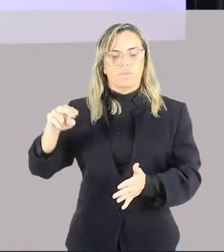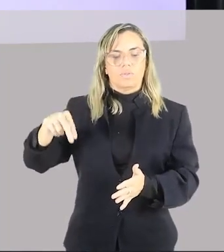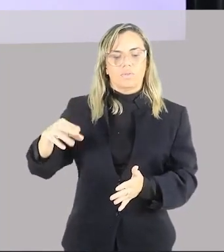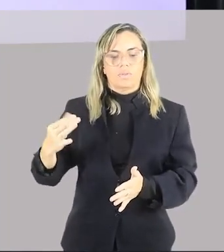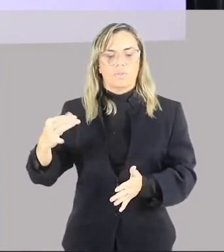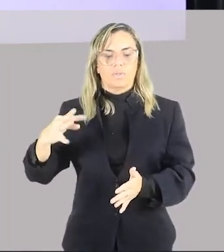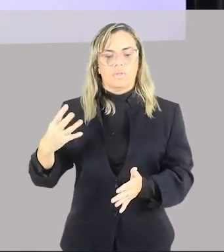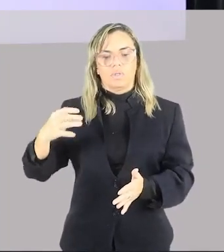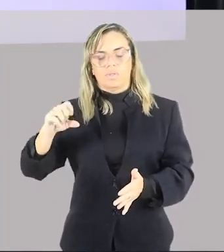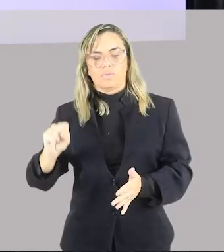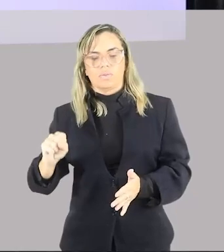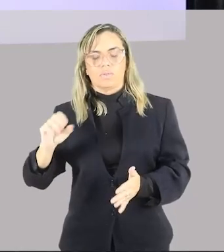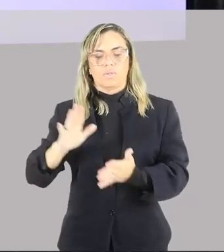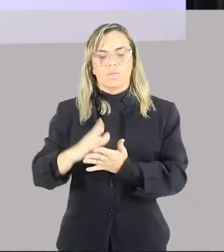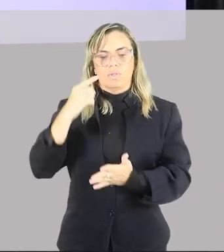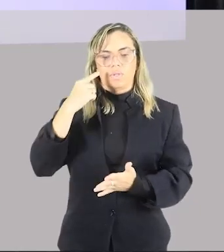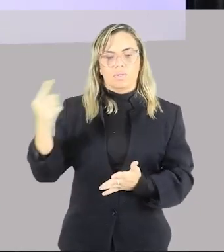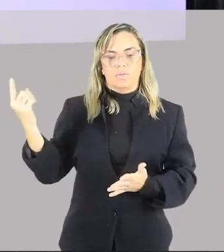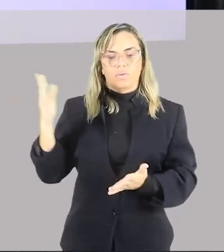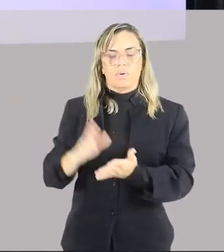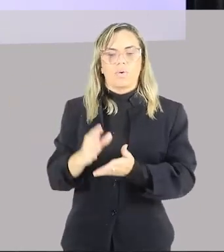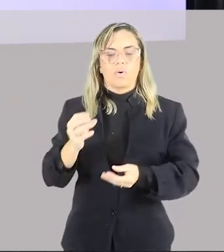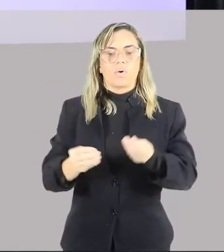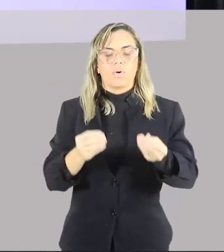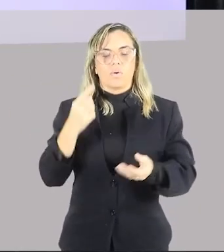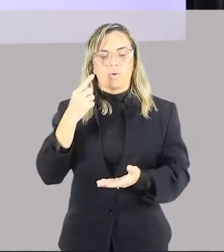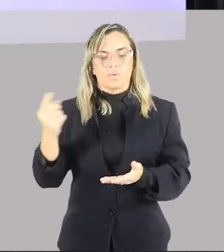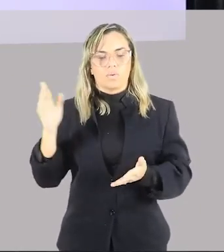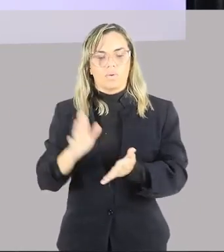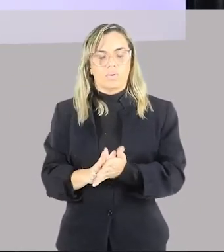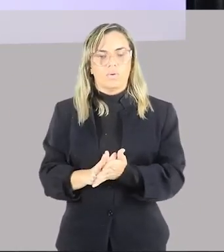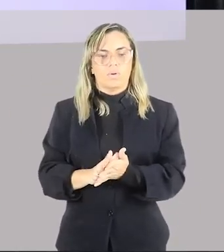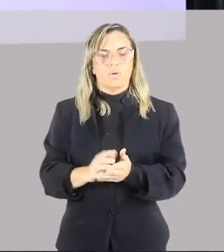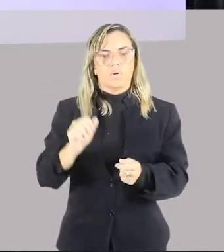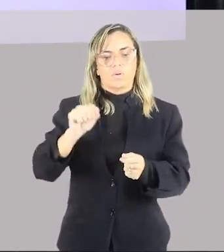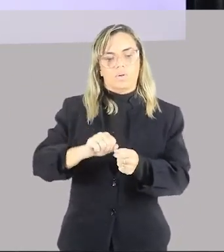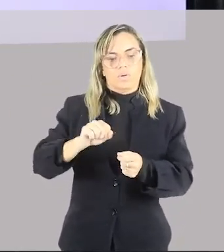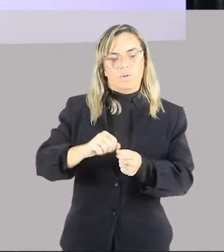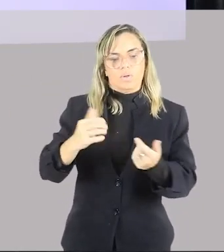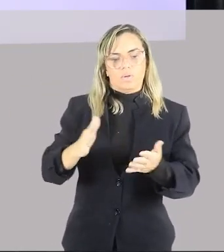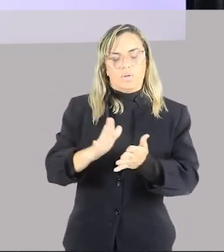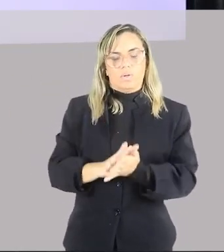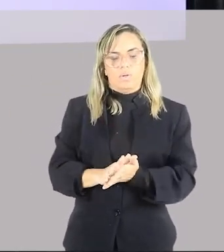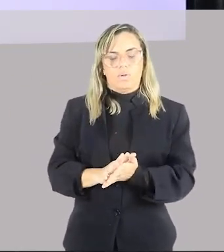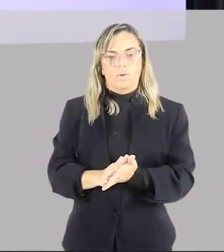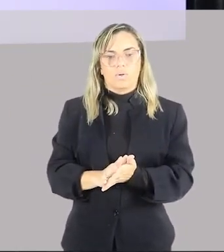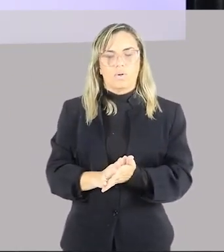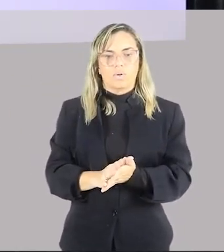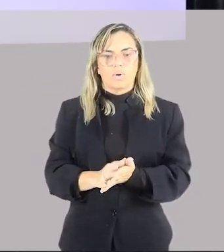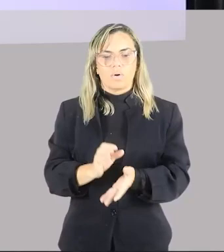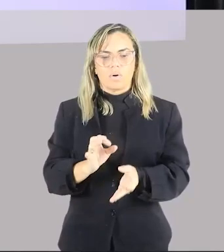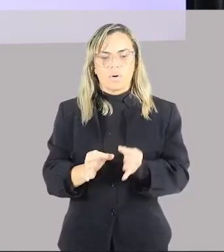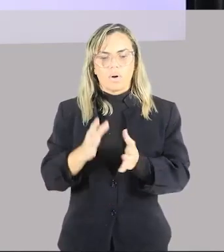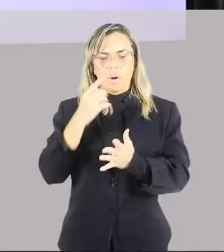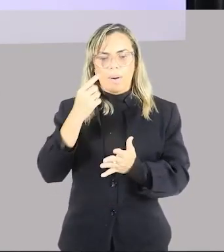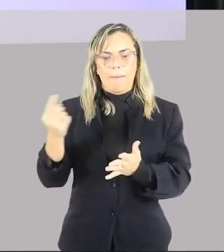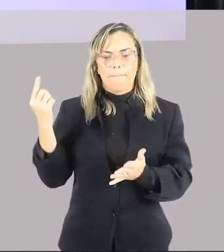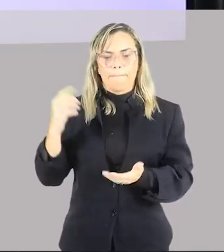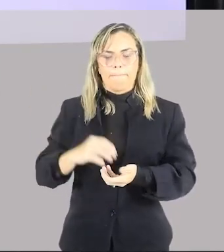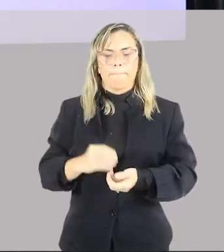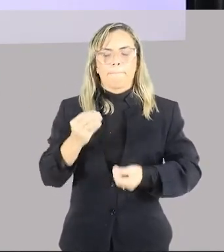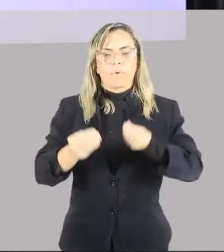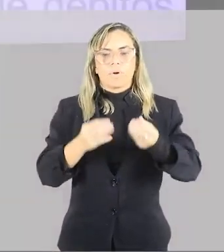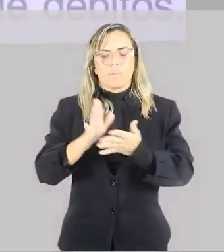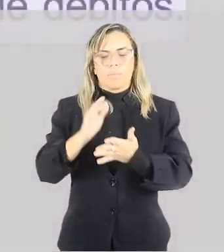enunciam. Atos enunciativos, atestam um fato e emitem juízo de valor. Ou seja,